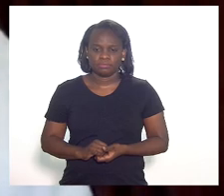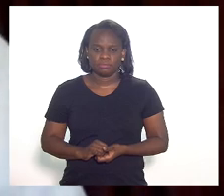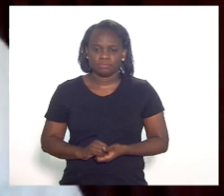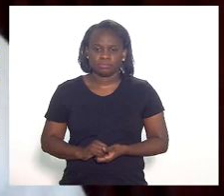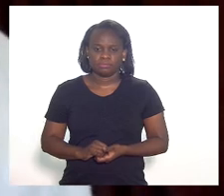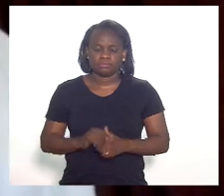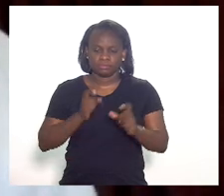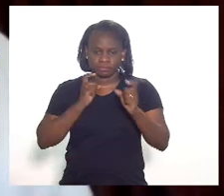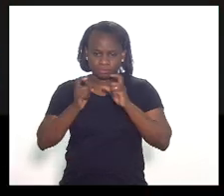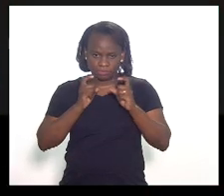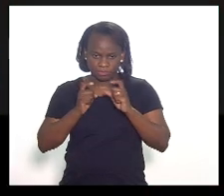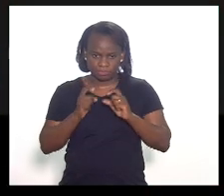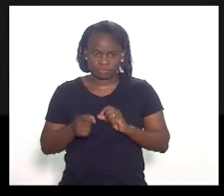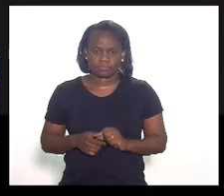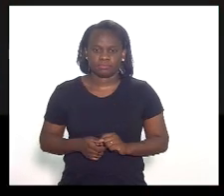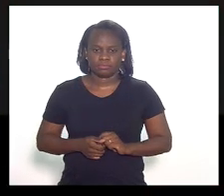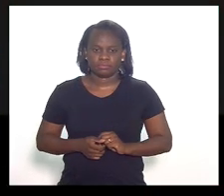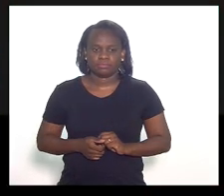Em discussão.